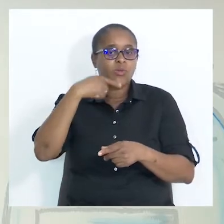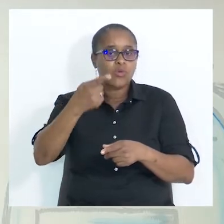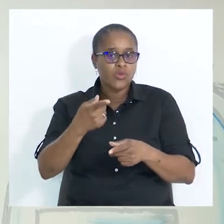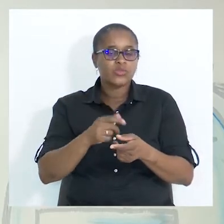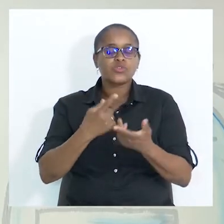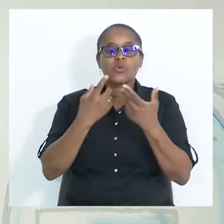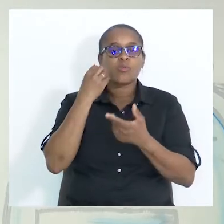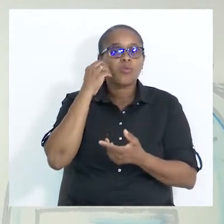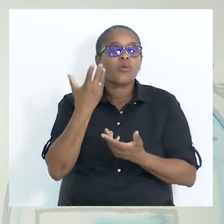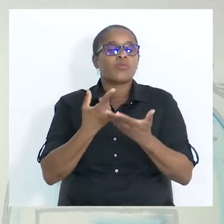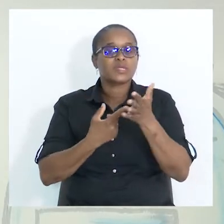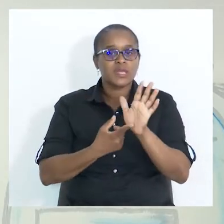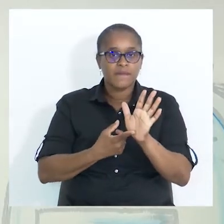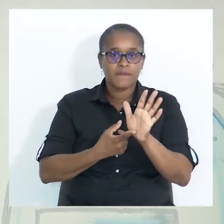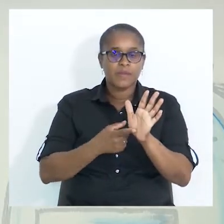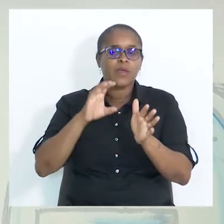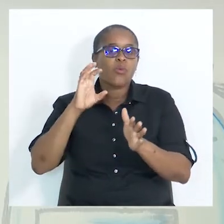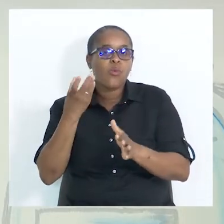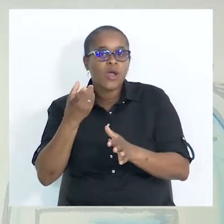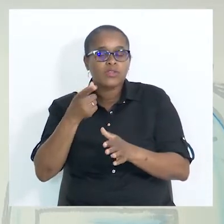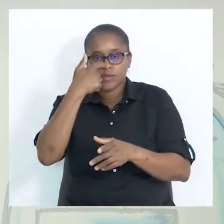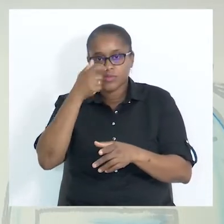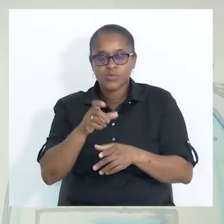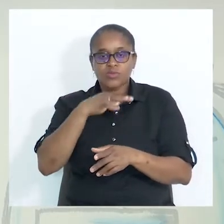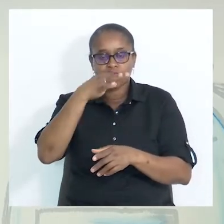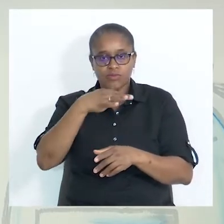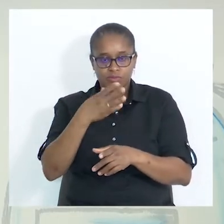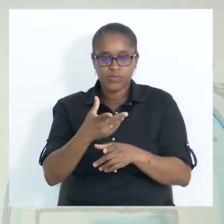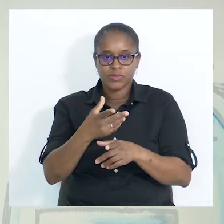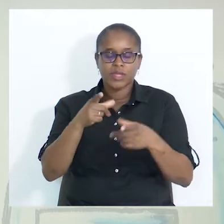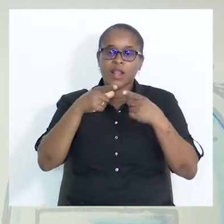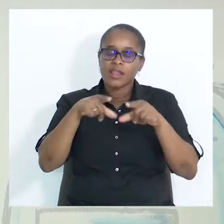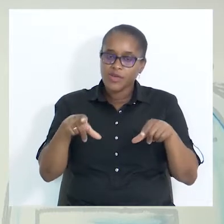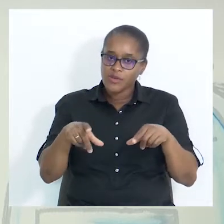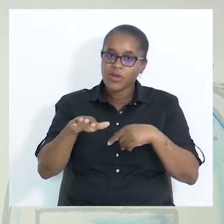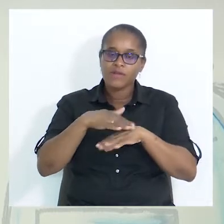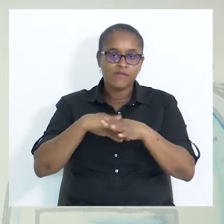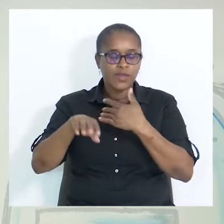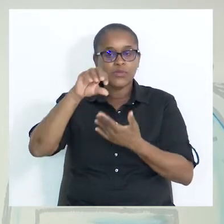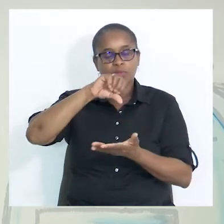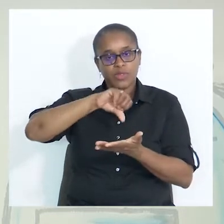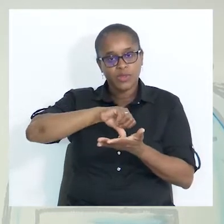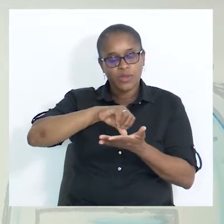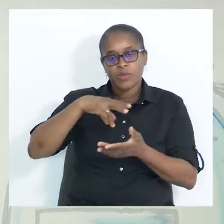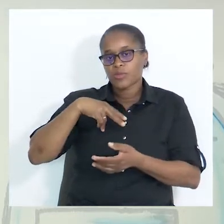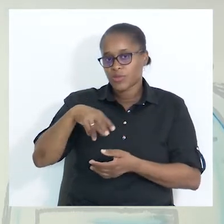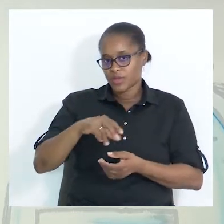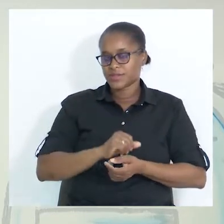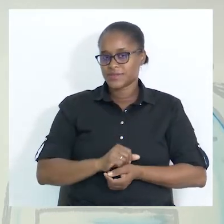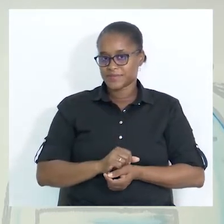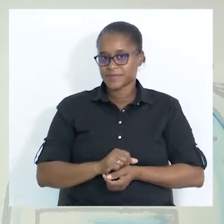outras, como por exemplo, quando o falante da língua realizada no território